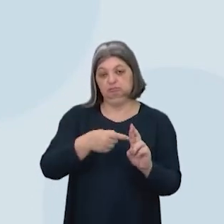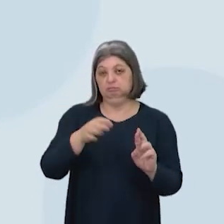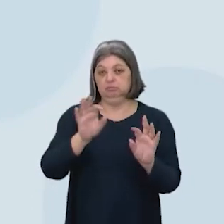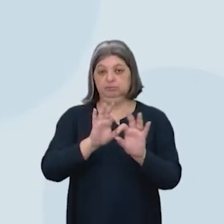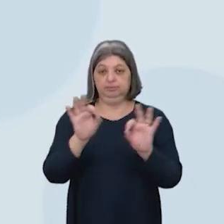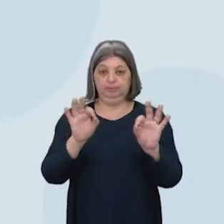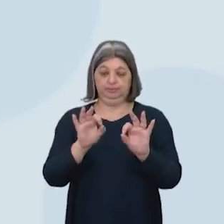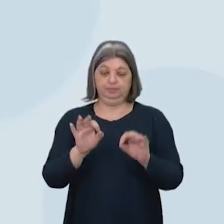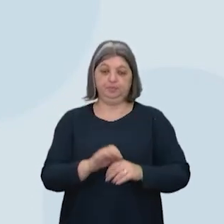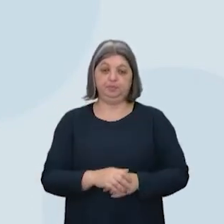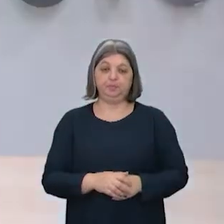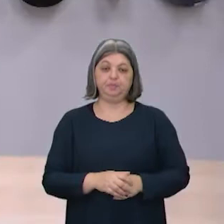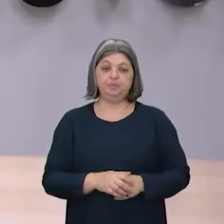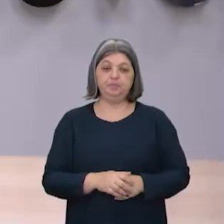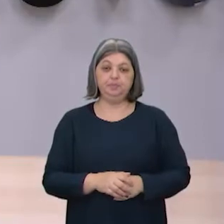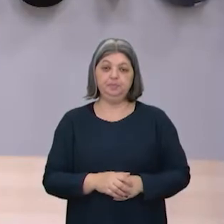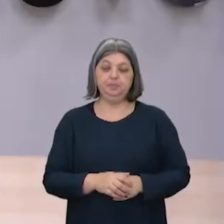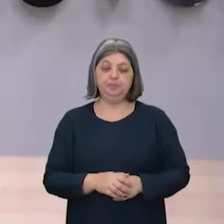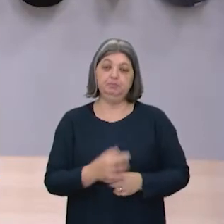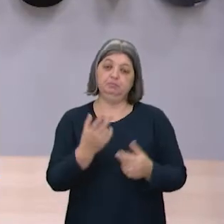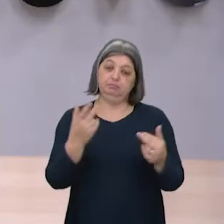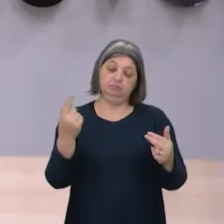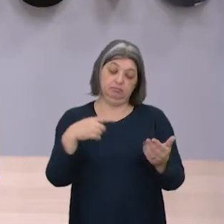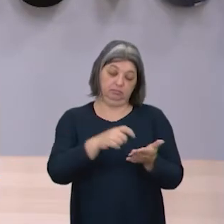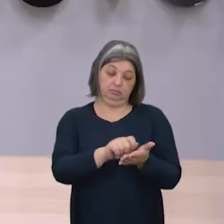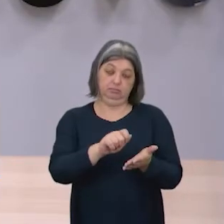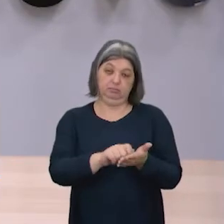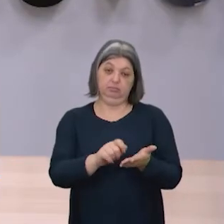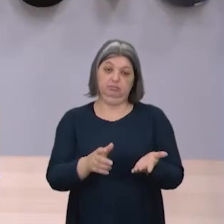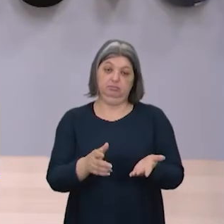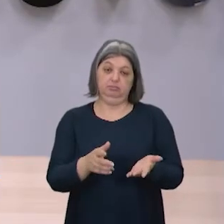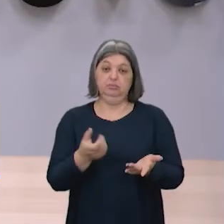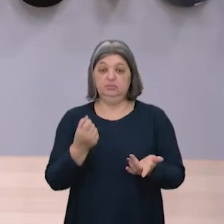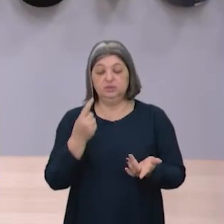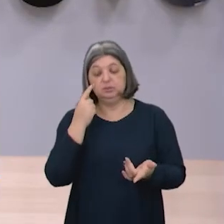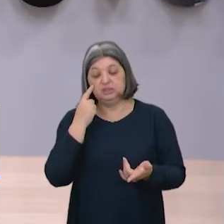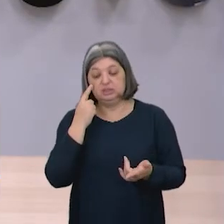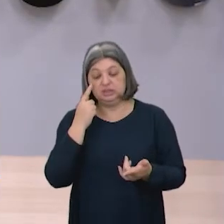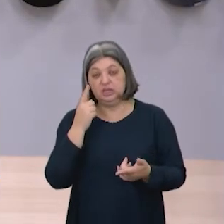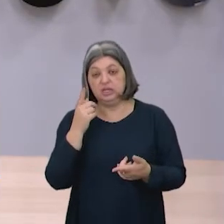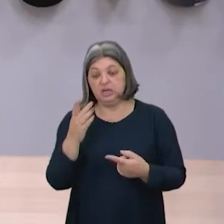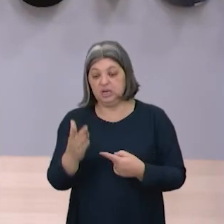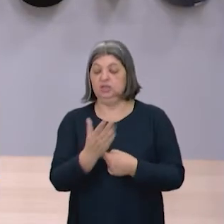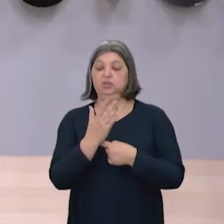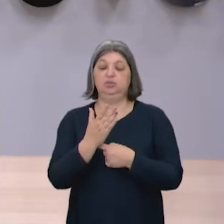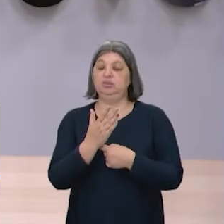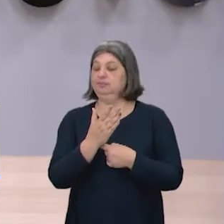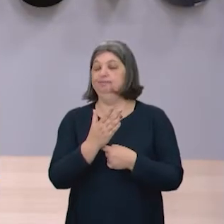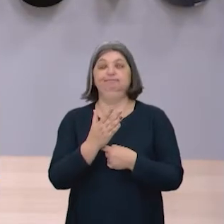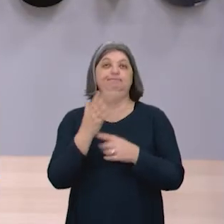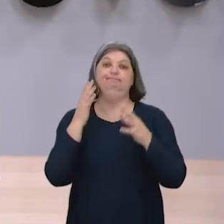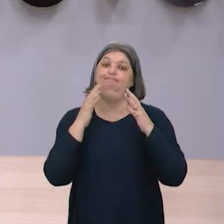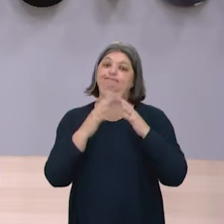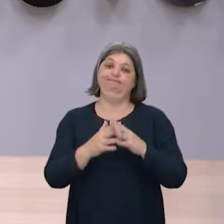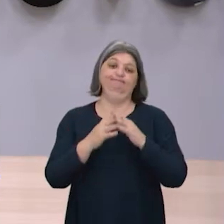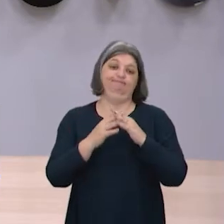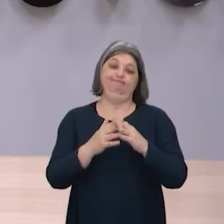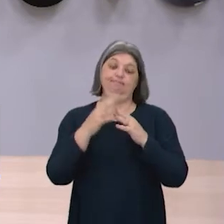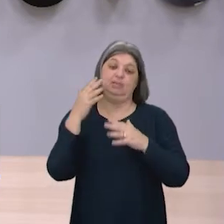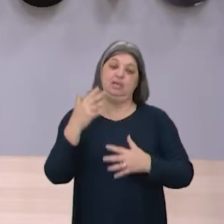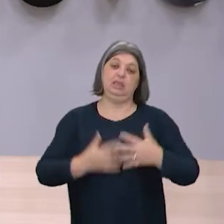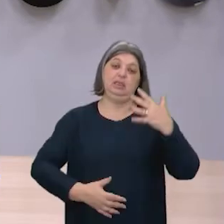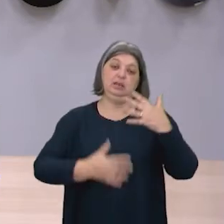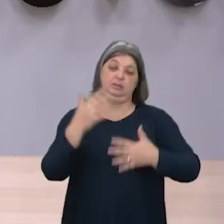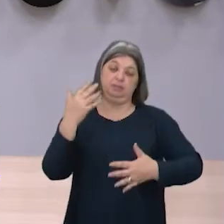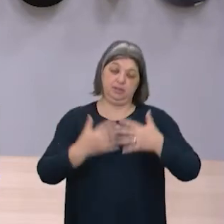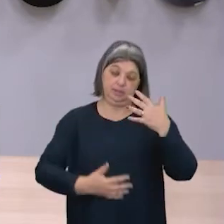referência do que você anotou. Aí, em vez de ajudar ali, complica mais a vida, tá? Você não se